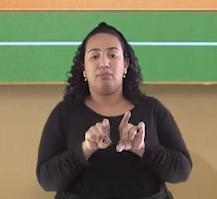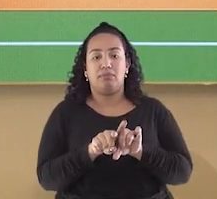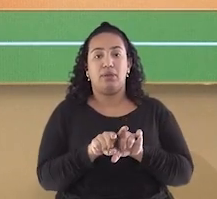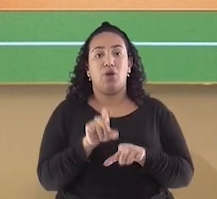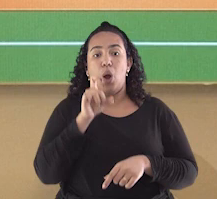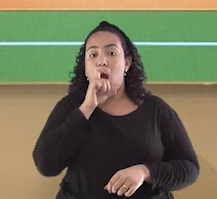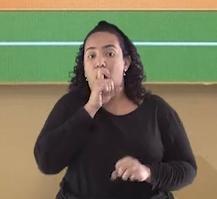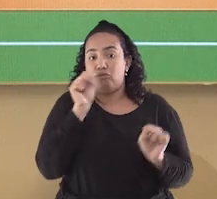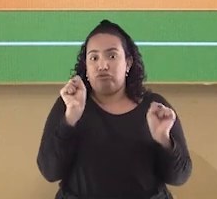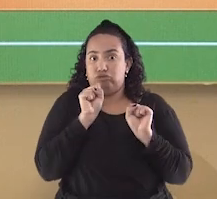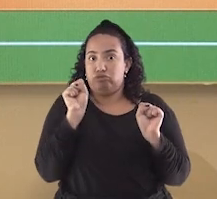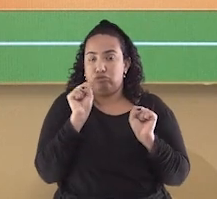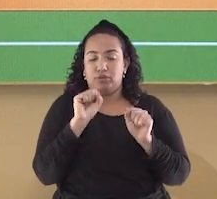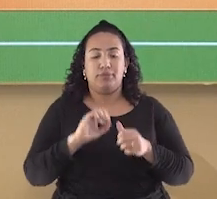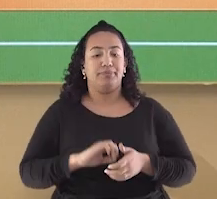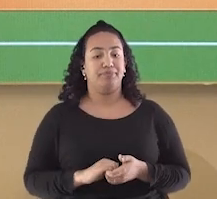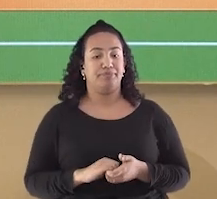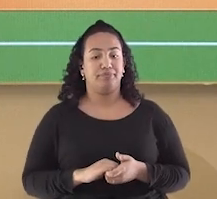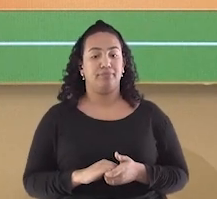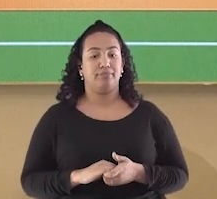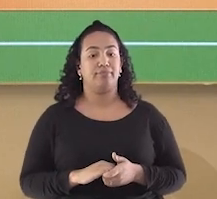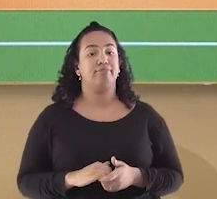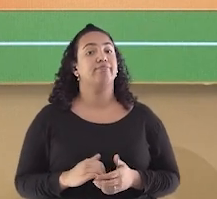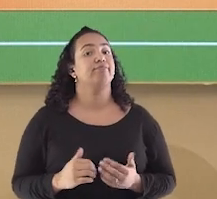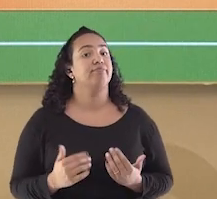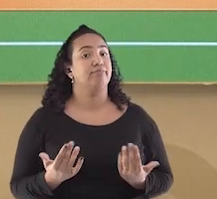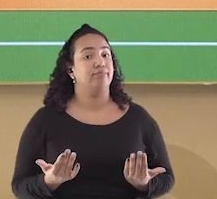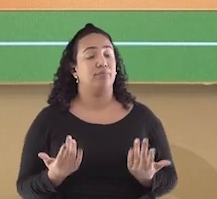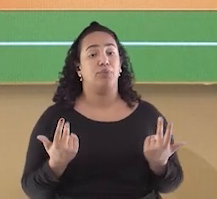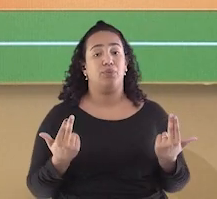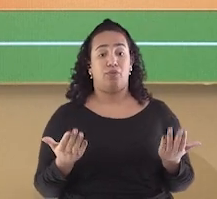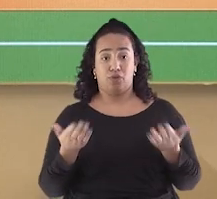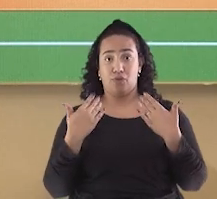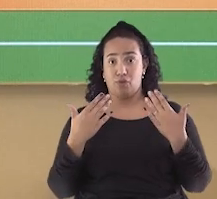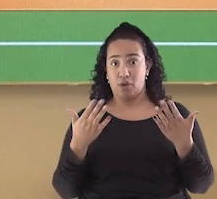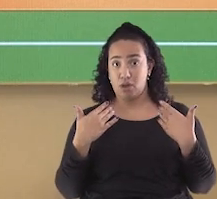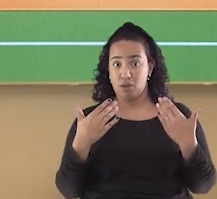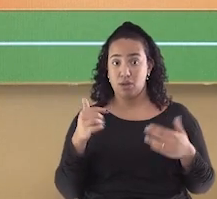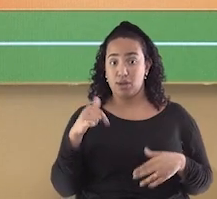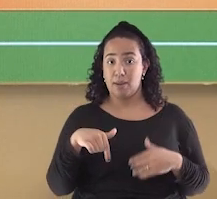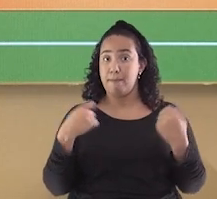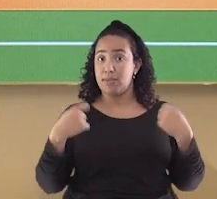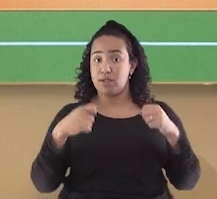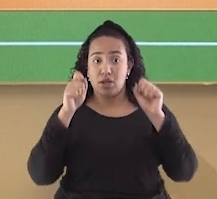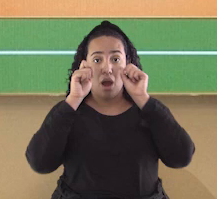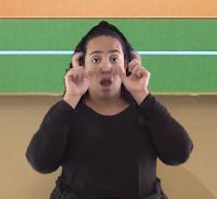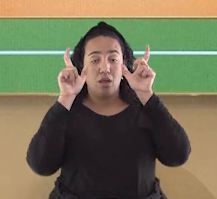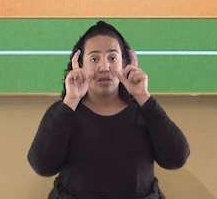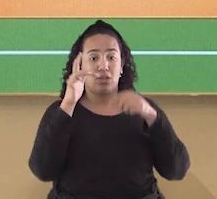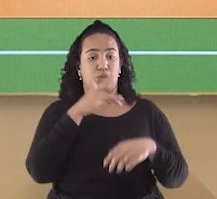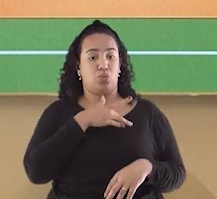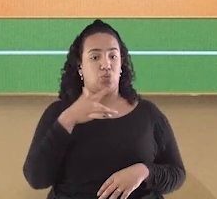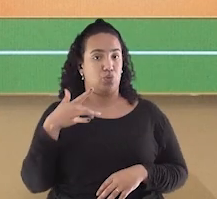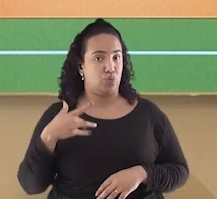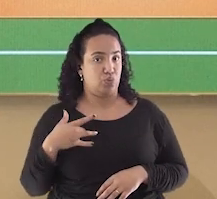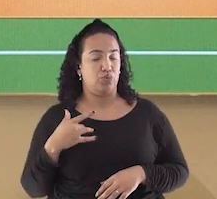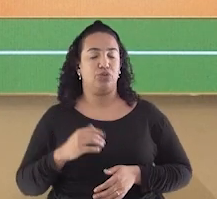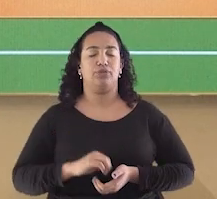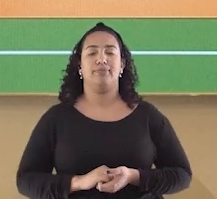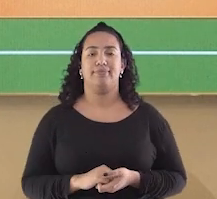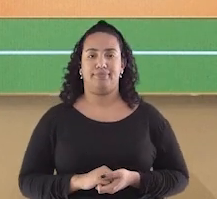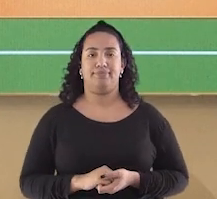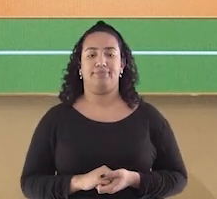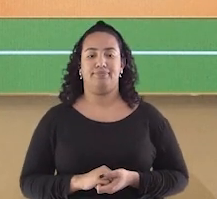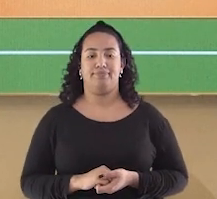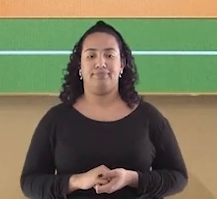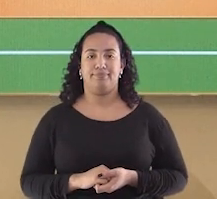razões. Os cuidados são para evitar lugares fechados por conta do contágio de doenças como a gripe. Além disso, beber água